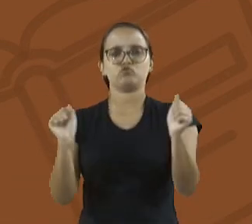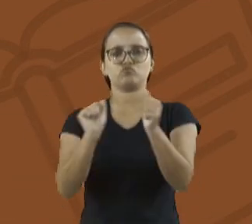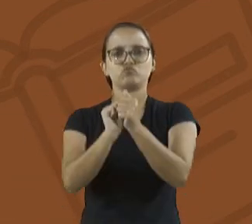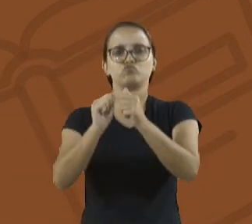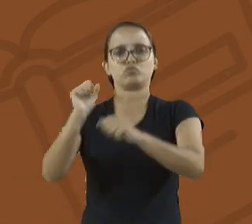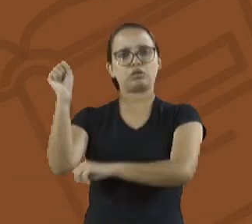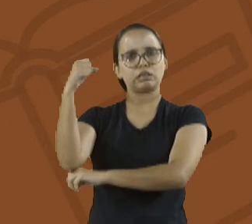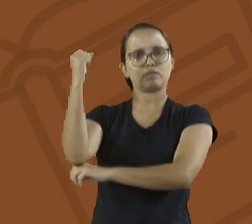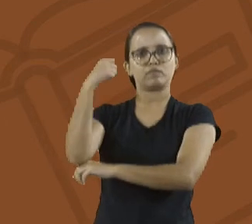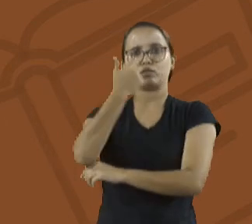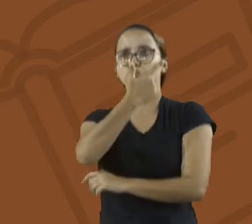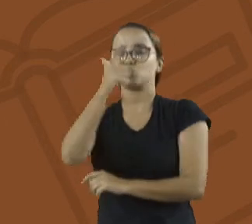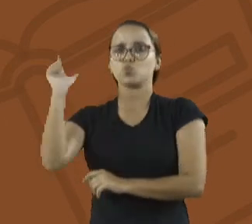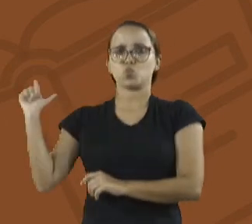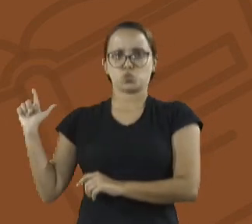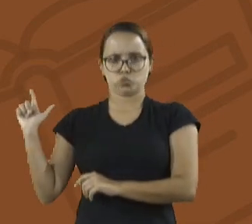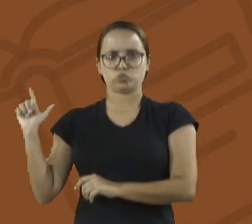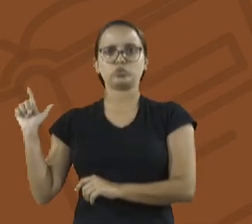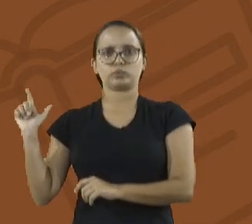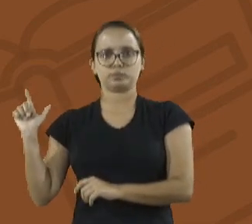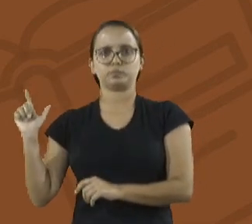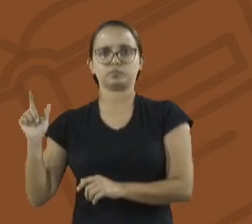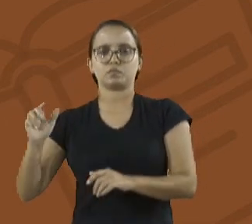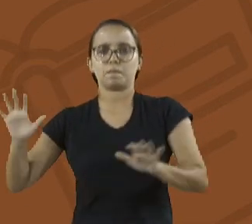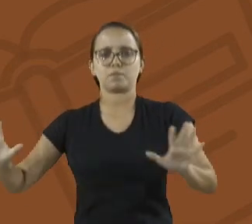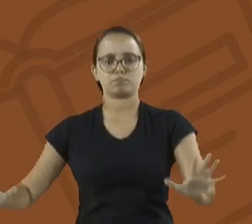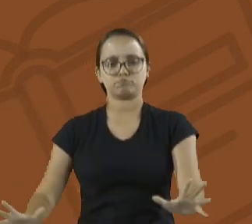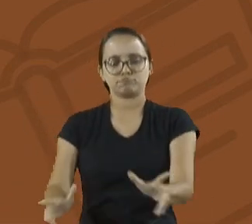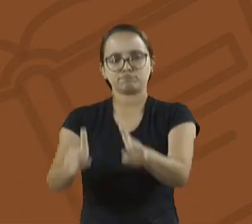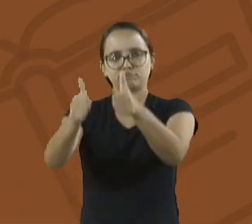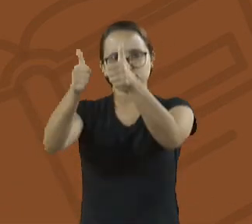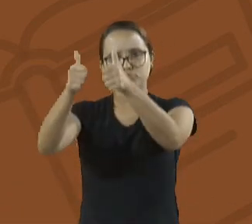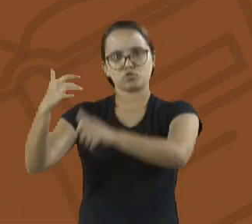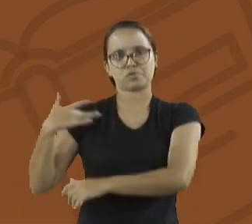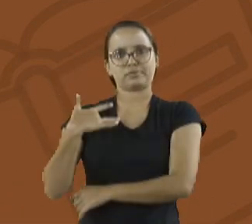sistematizadas de atividade física para que a gente possa ter esses benefícios.